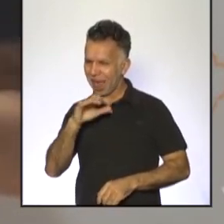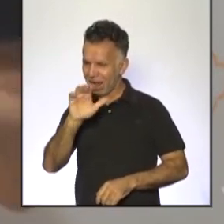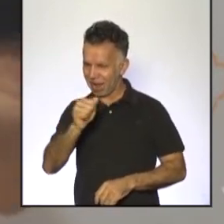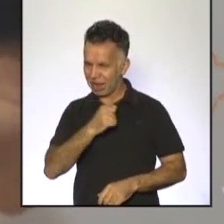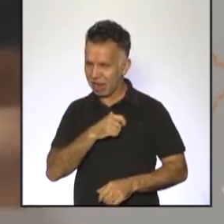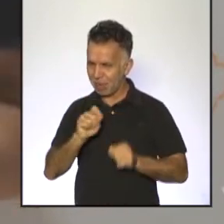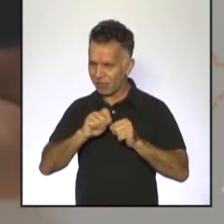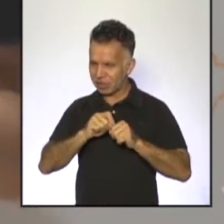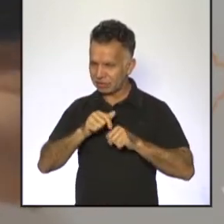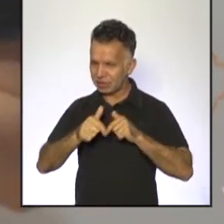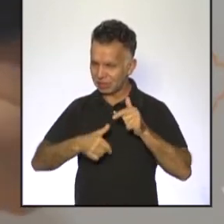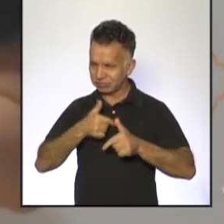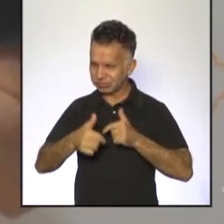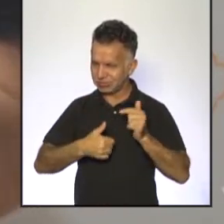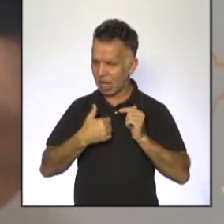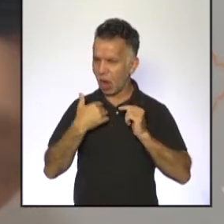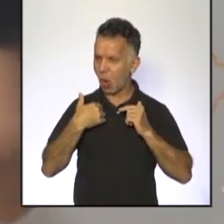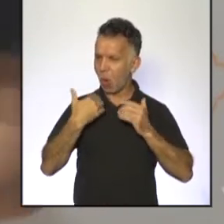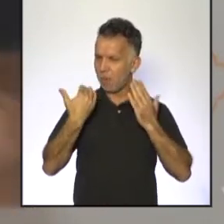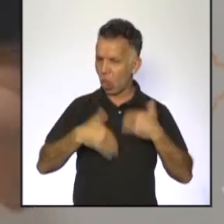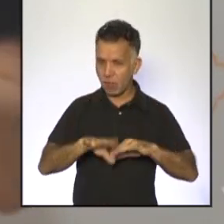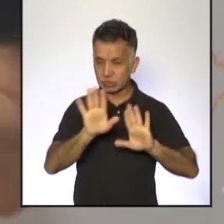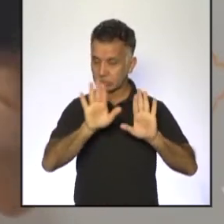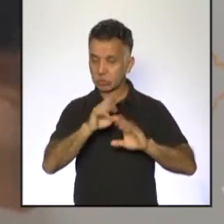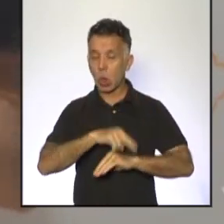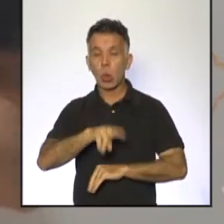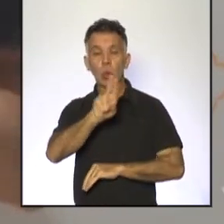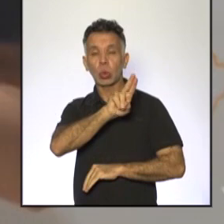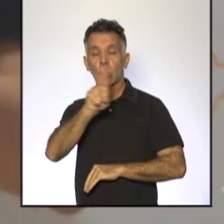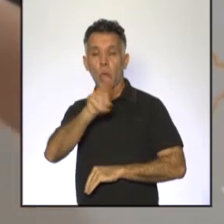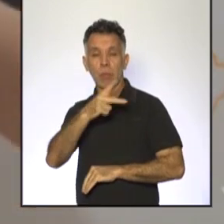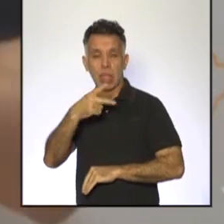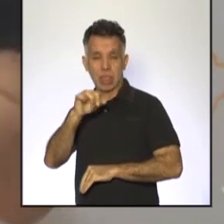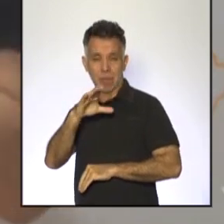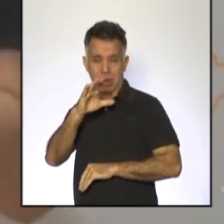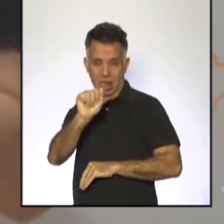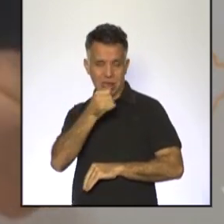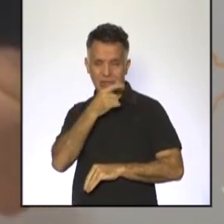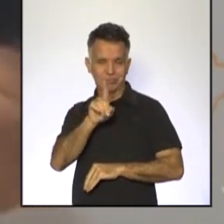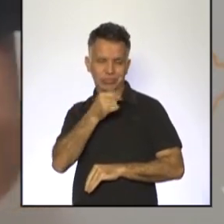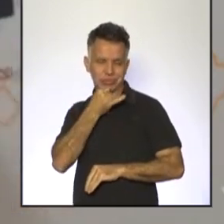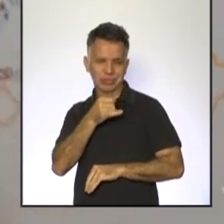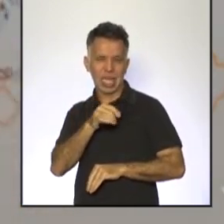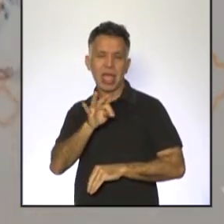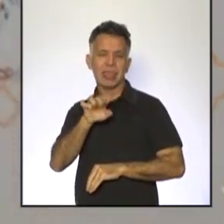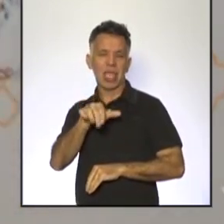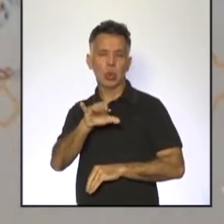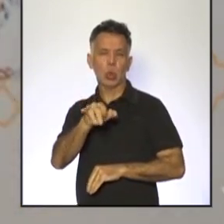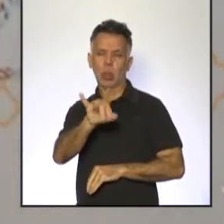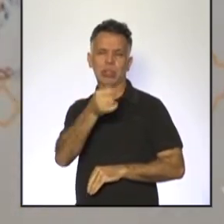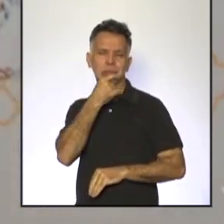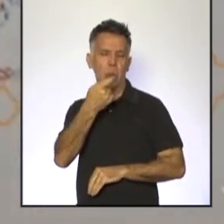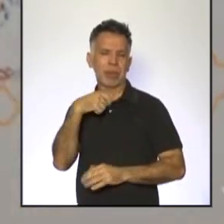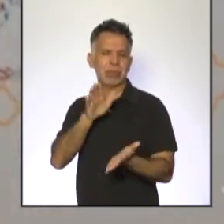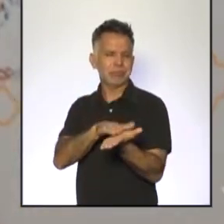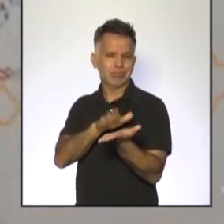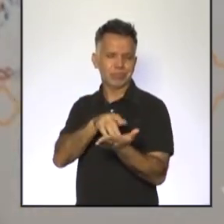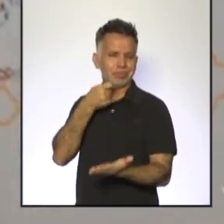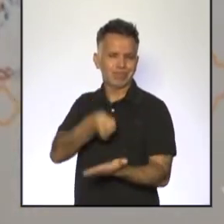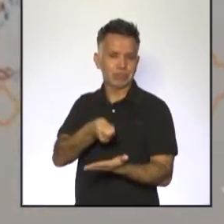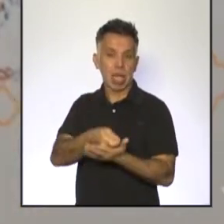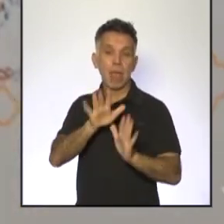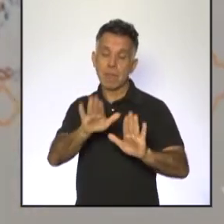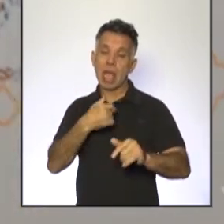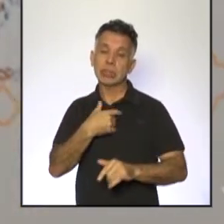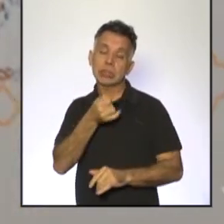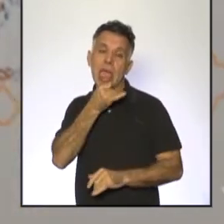placa não é trabalhado como cobrança obrigatória dos vestibulares. Evidentemente que algumas placas acabam ganhando mais